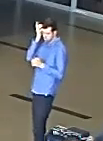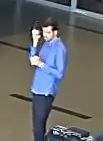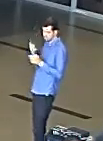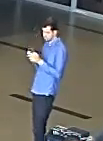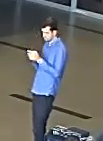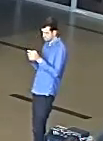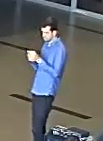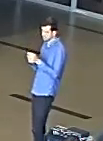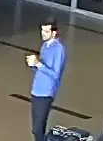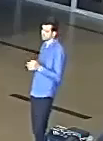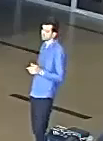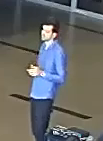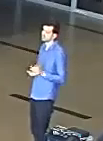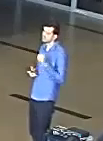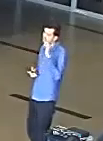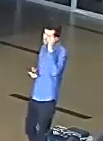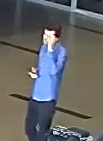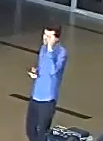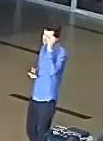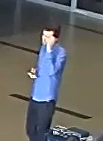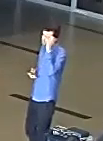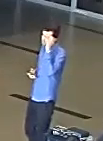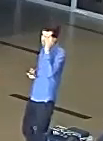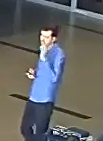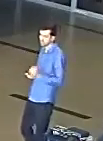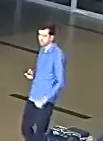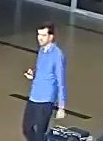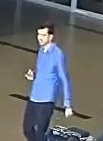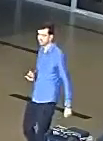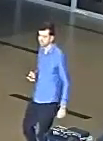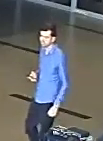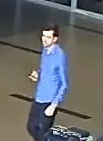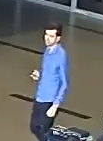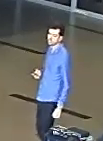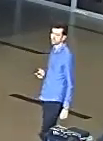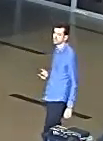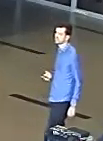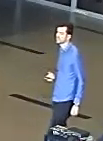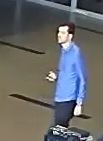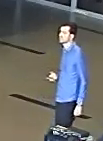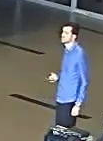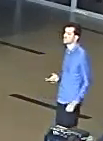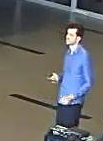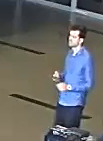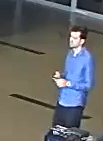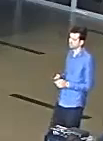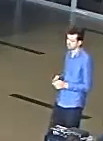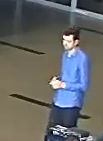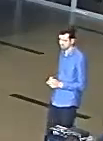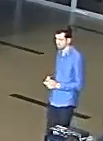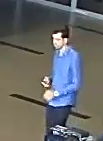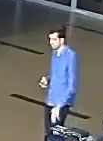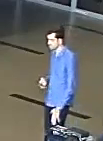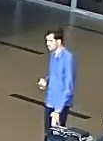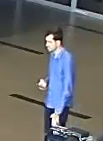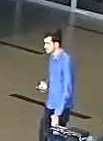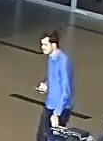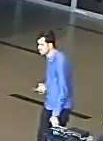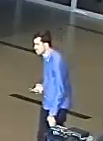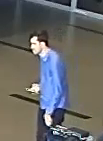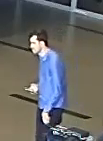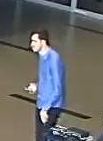muito de audiência pública sabe por quê Por causa da energia porque esta